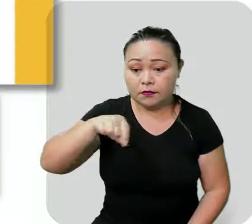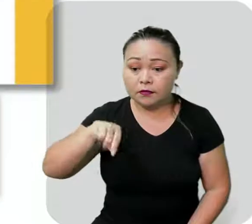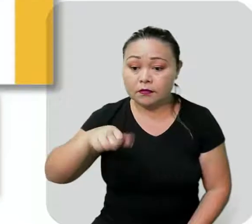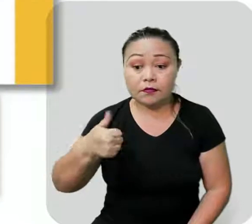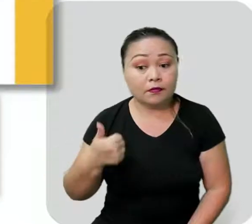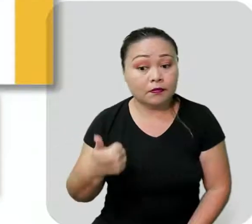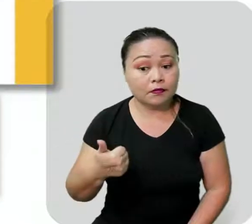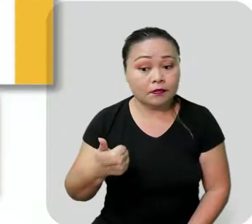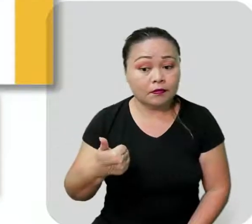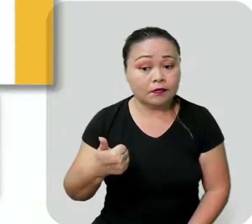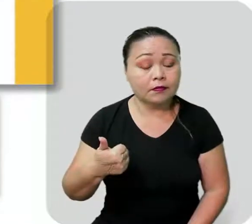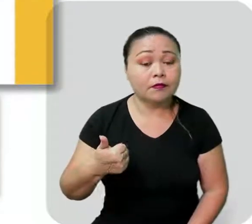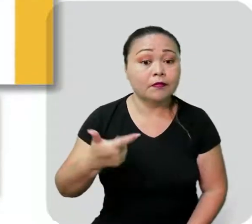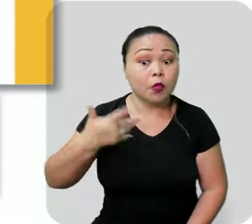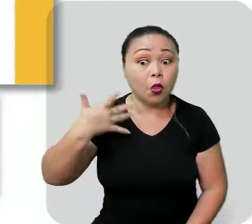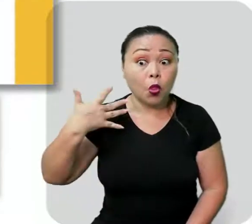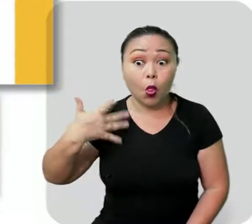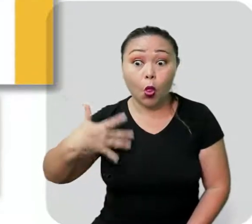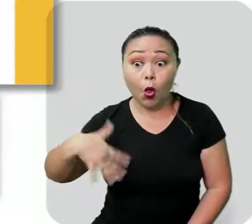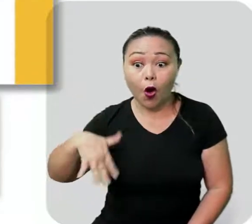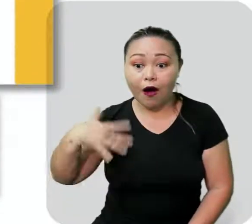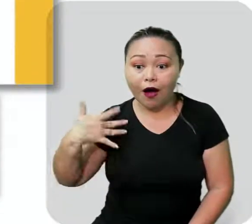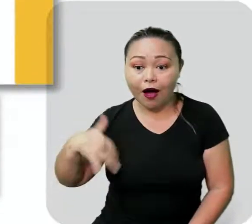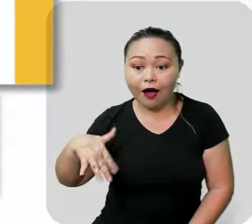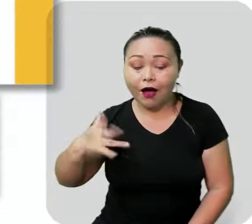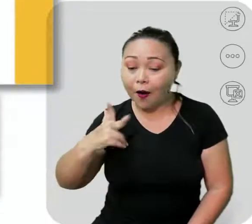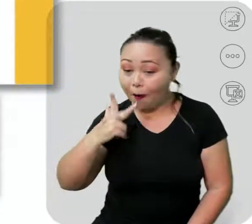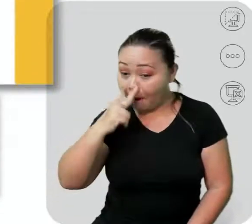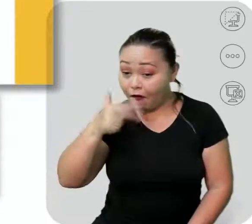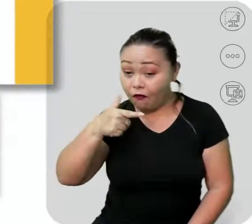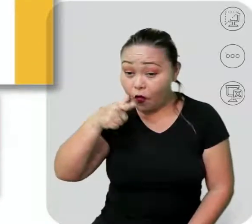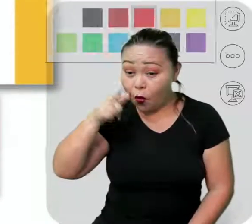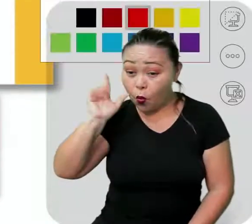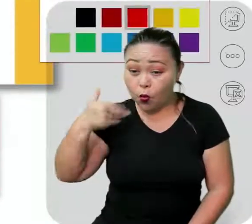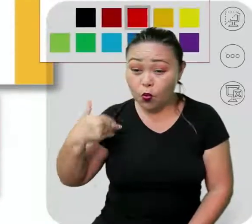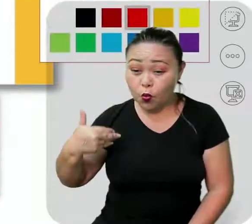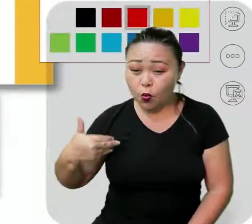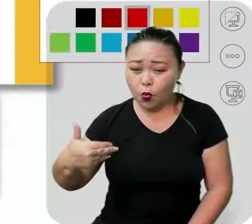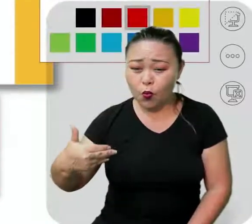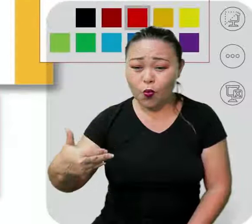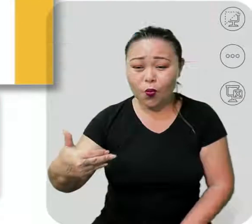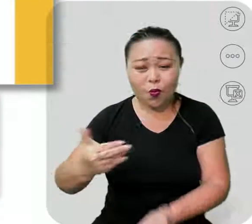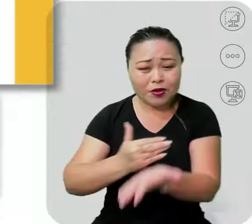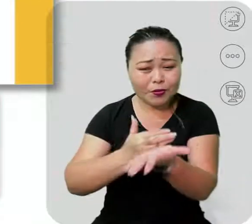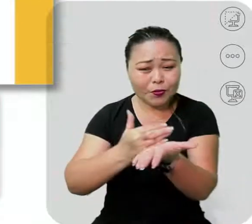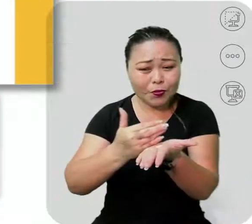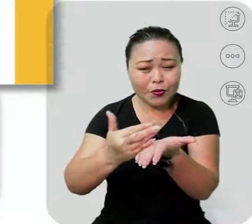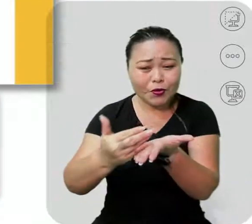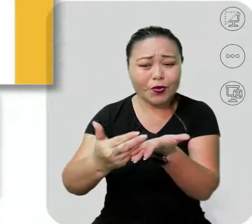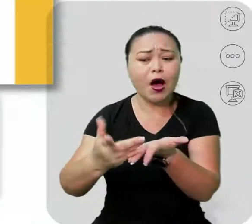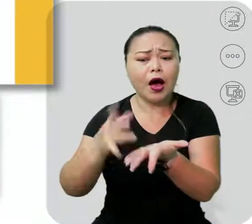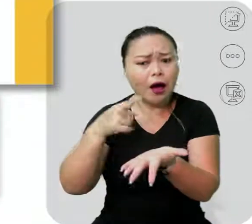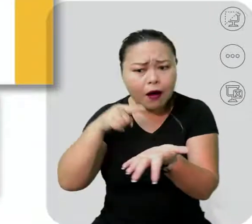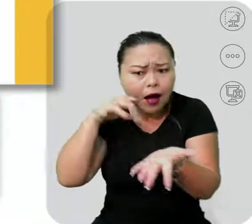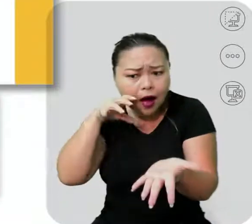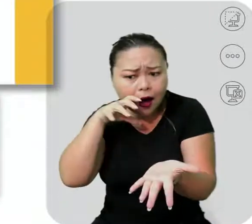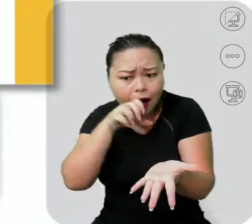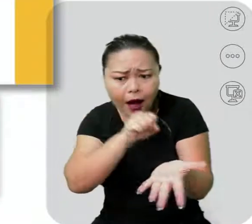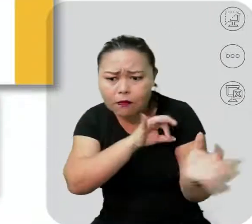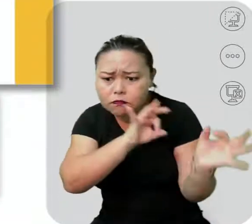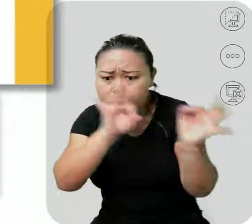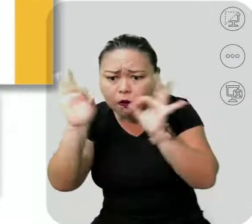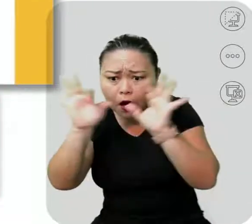49.1 Nossa parece que foi ontem né que começamos tudo isso daqui já passou muito rápido